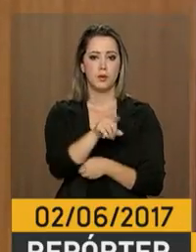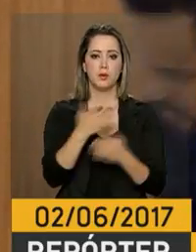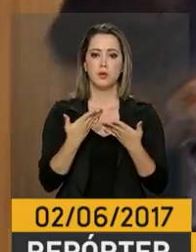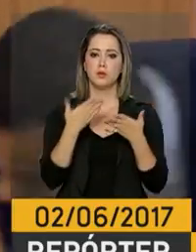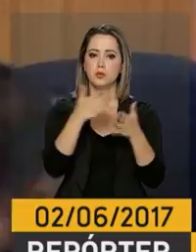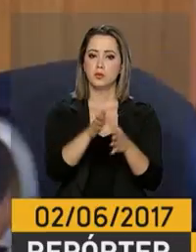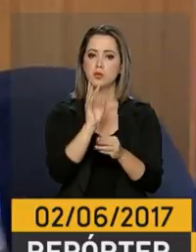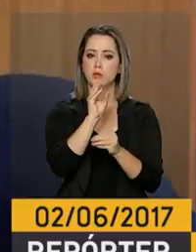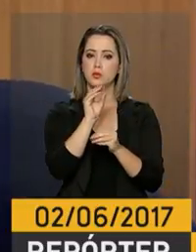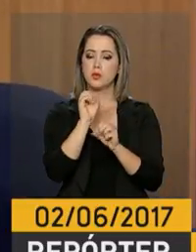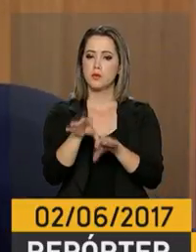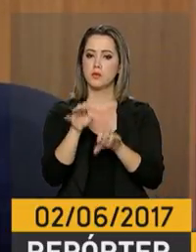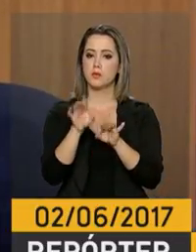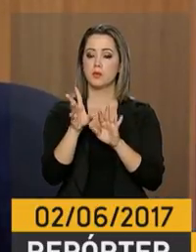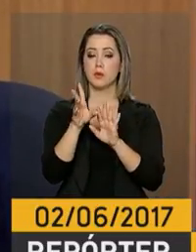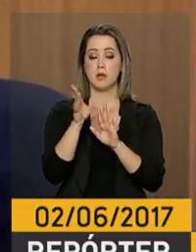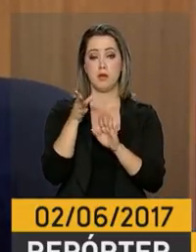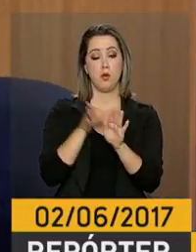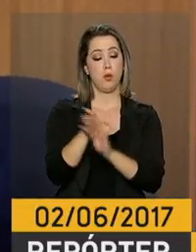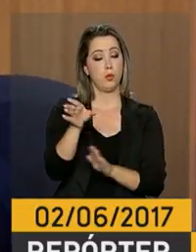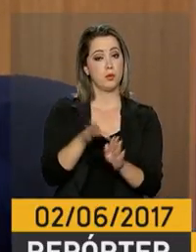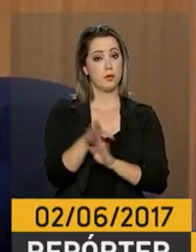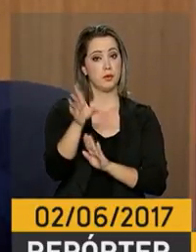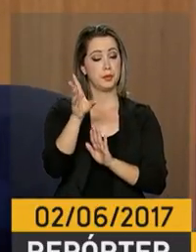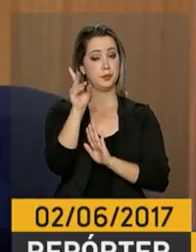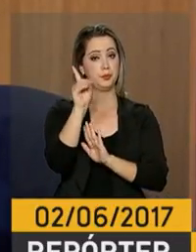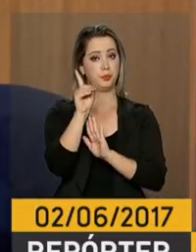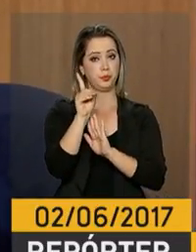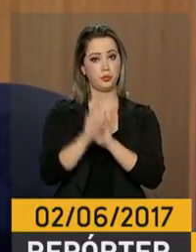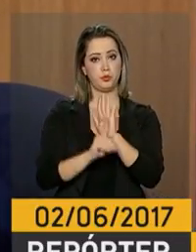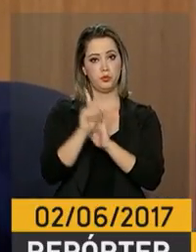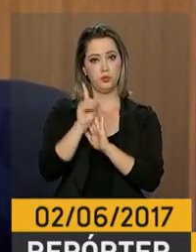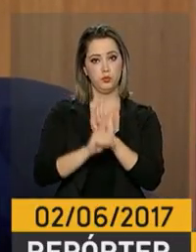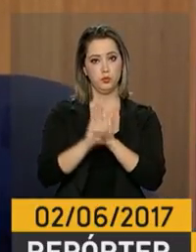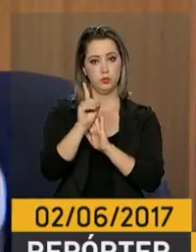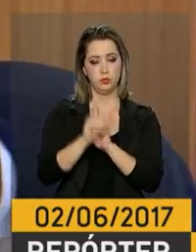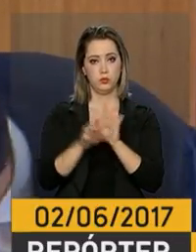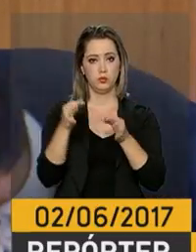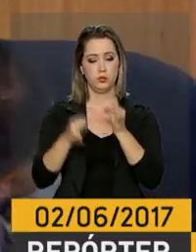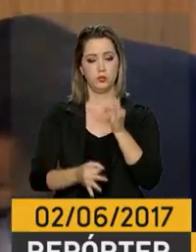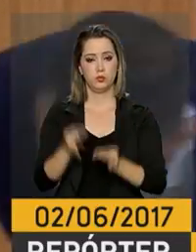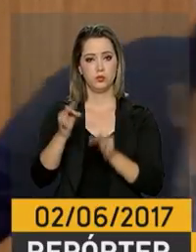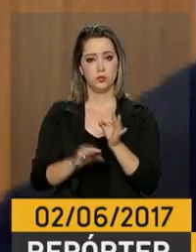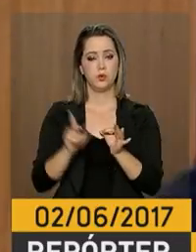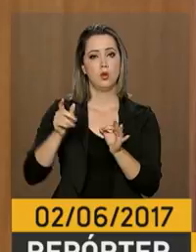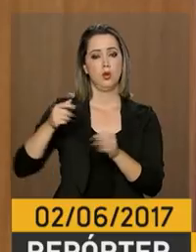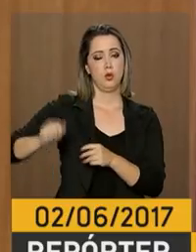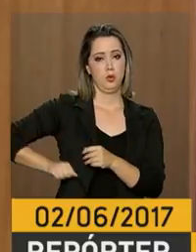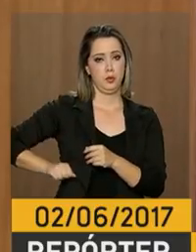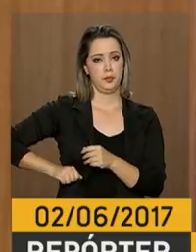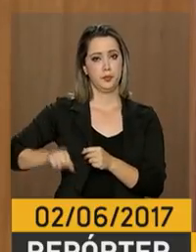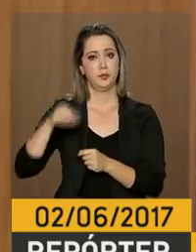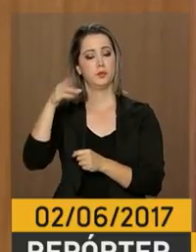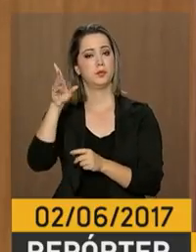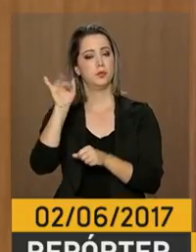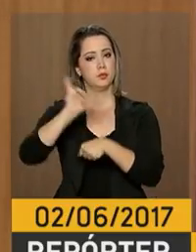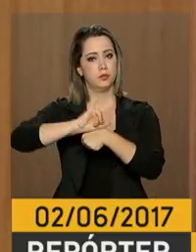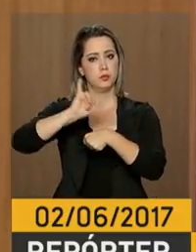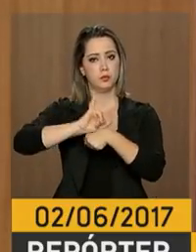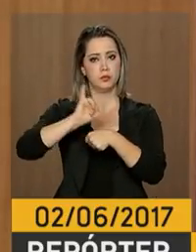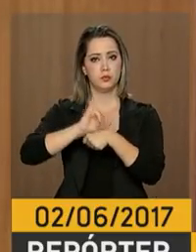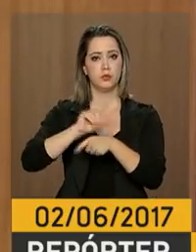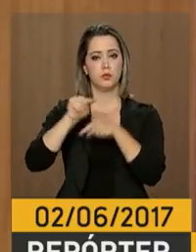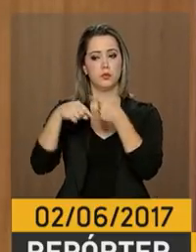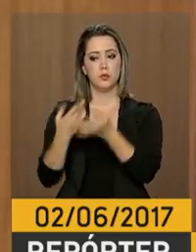prestar consultoria jurídica para embaixada brasileira em washington e quando nomeado para a corte estadual de meio ano e recebia